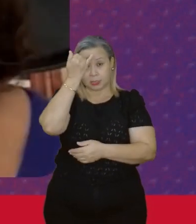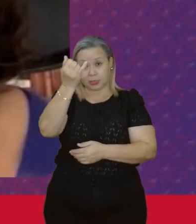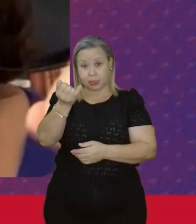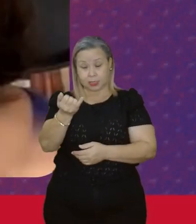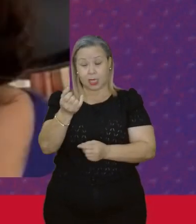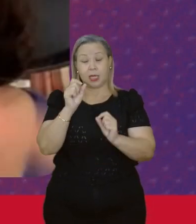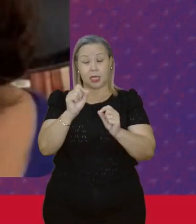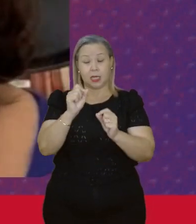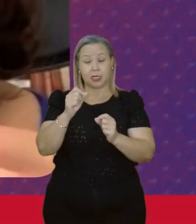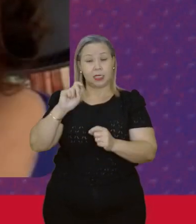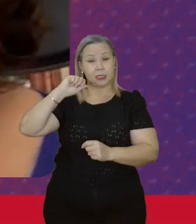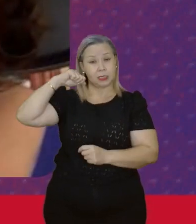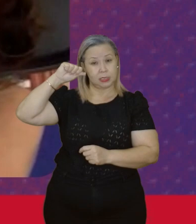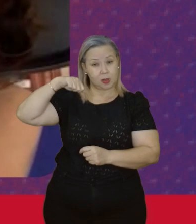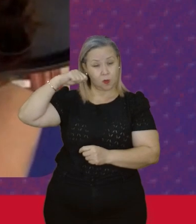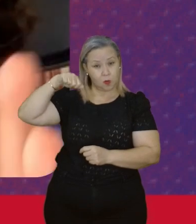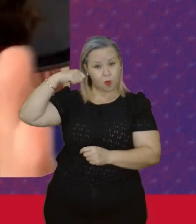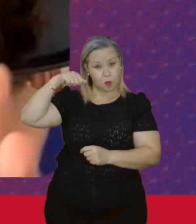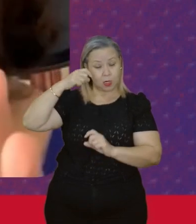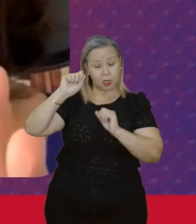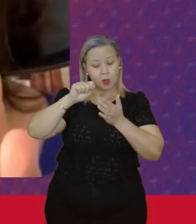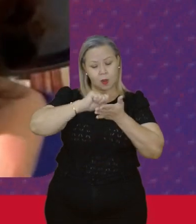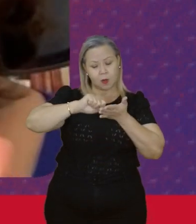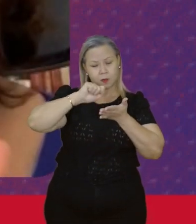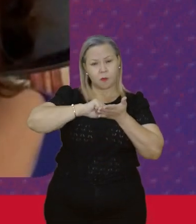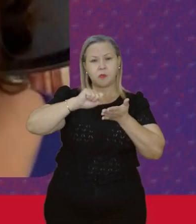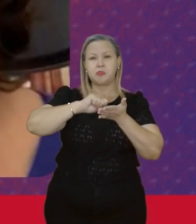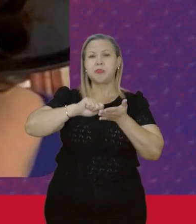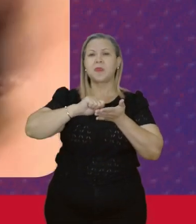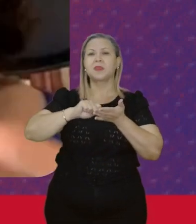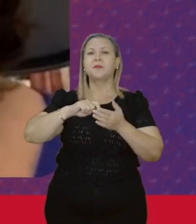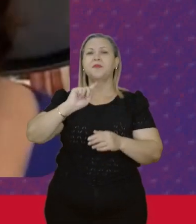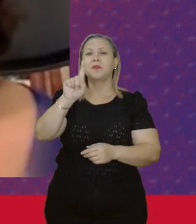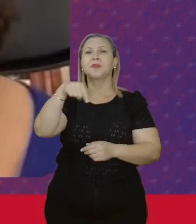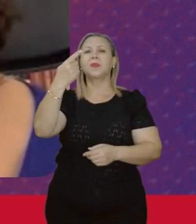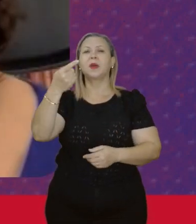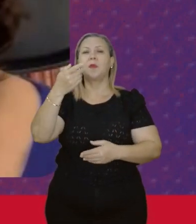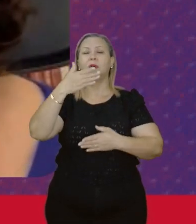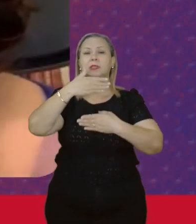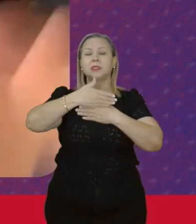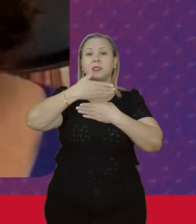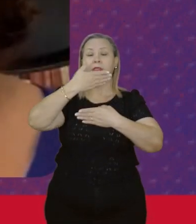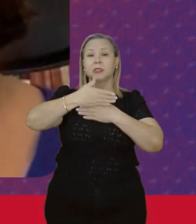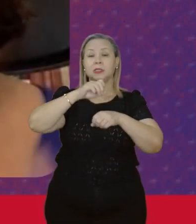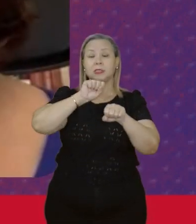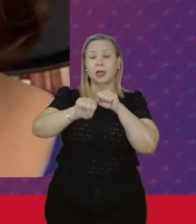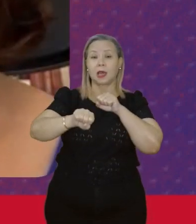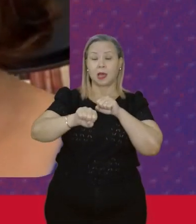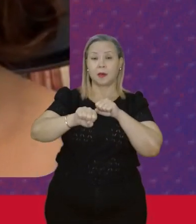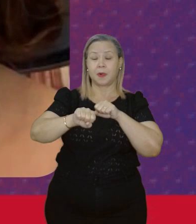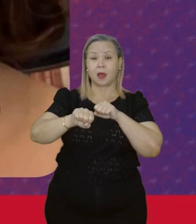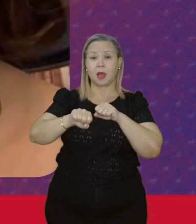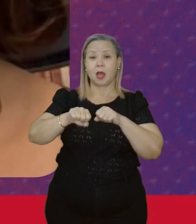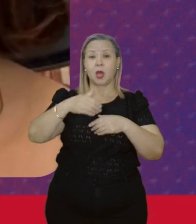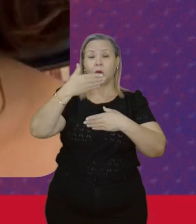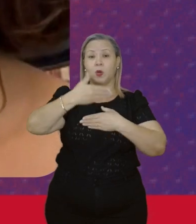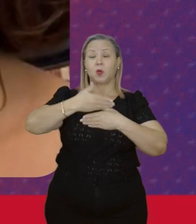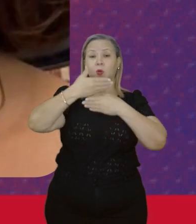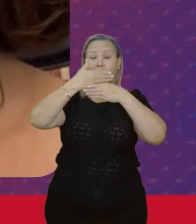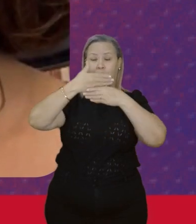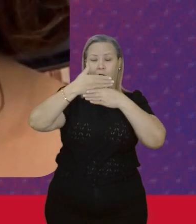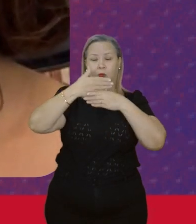estivessem escrevendo depois da queda do muro, e não tem nada a ver. Eles escreveram muito antes